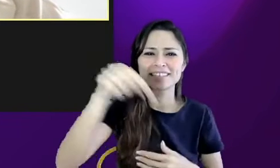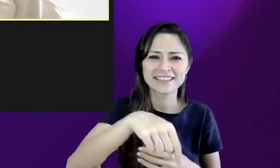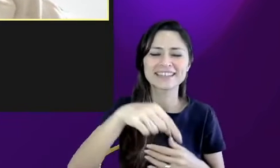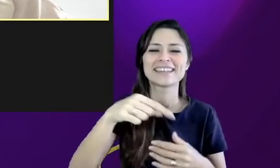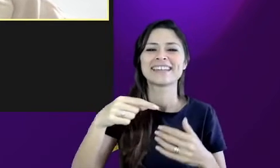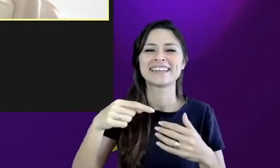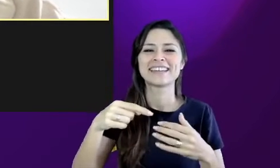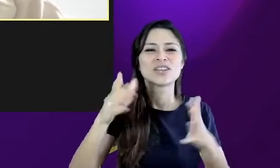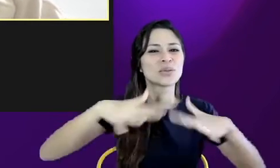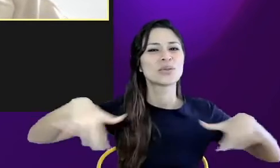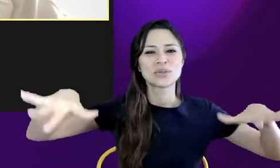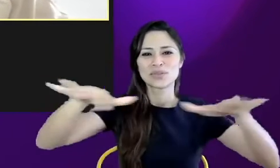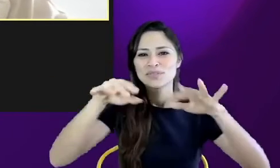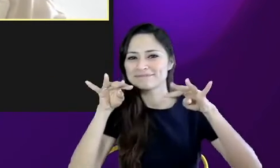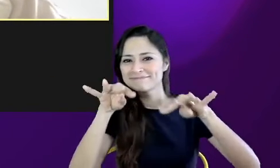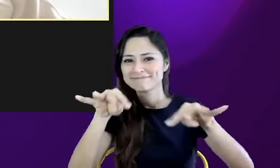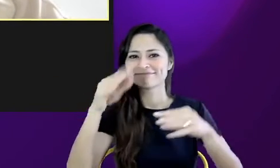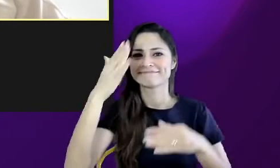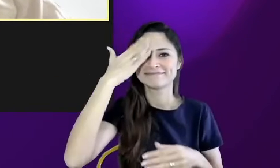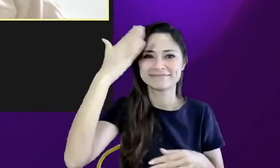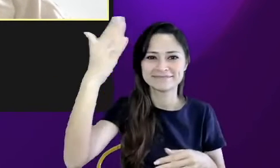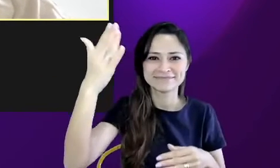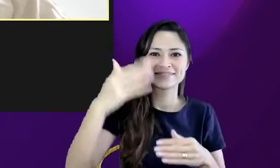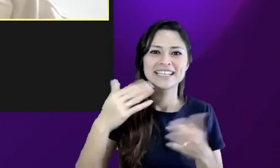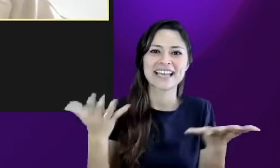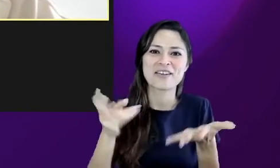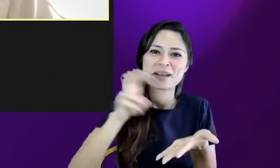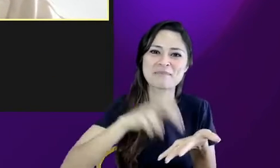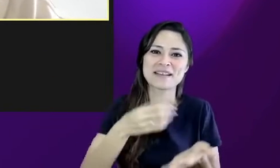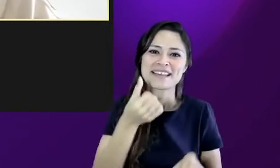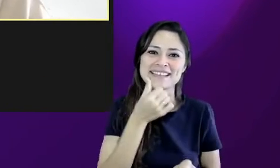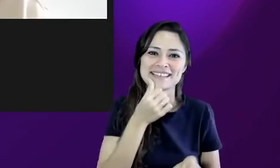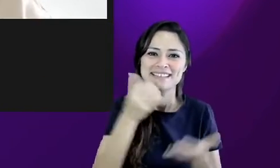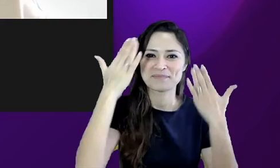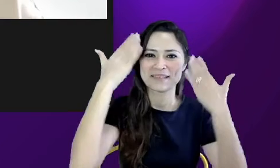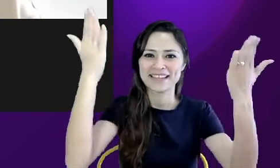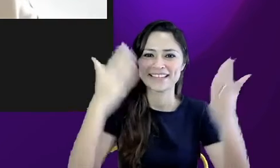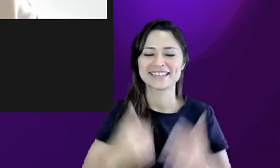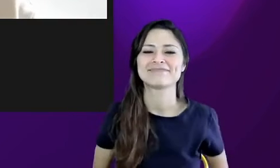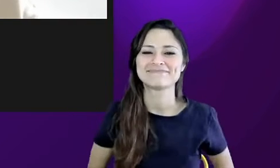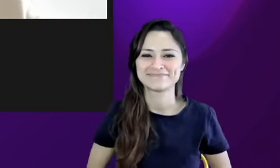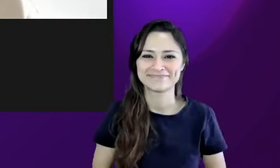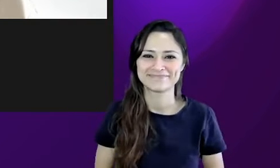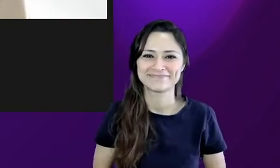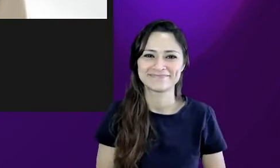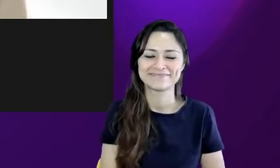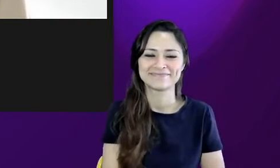presença de todos que estão nos escutando aí numa manhã de sexta-feira. Obrigado a todos. Obrigada.